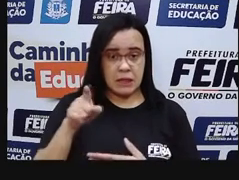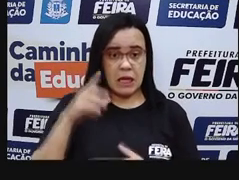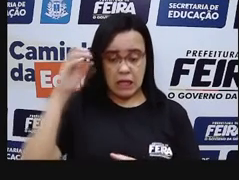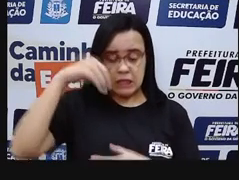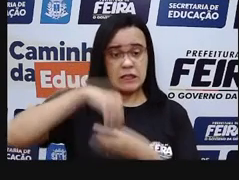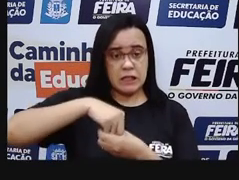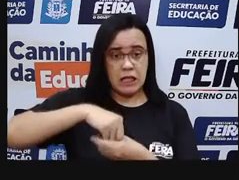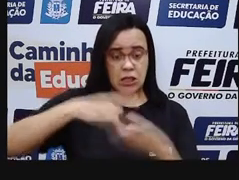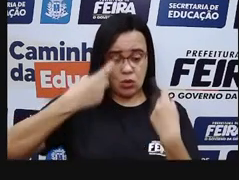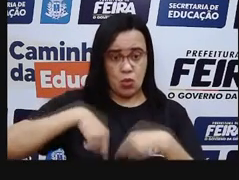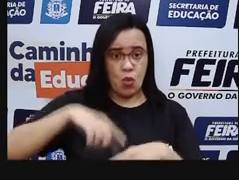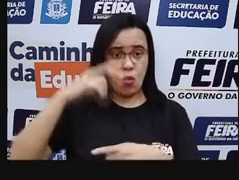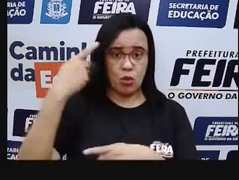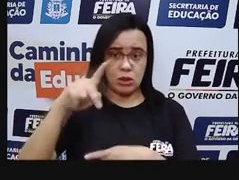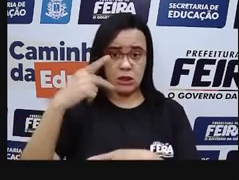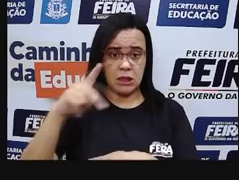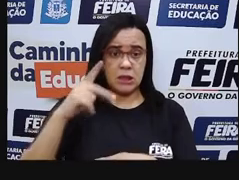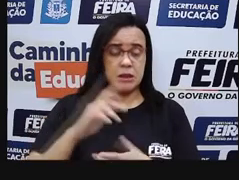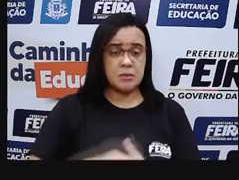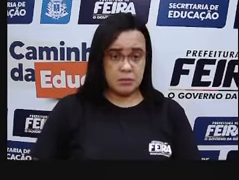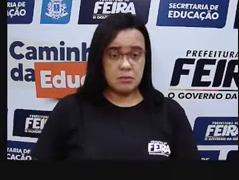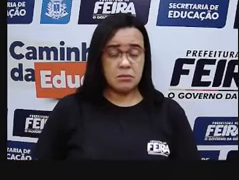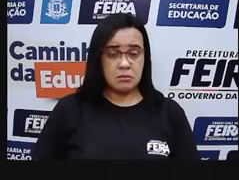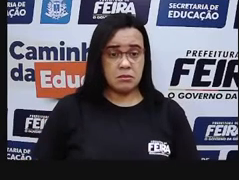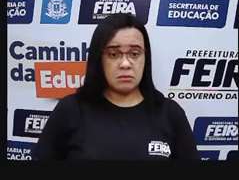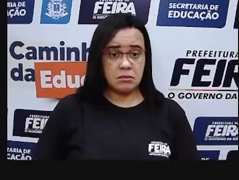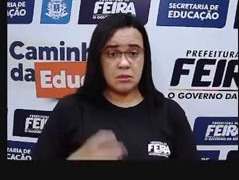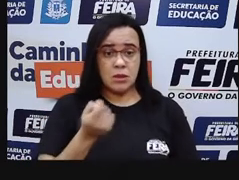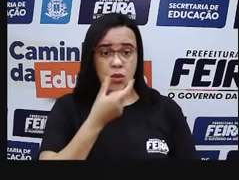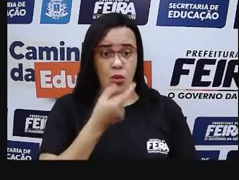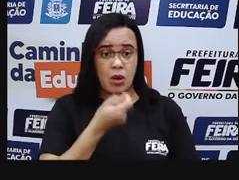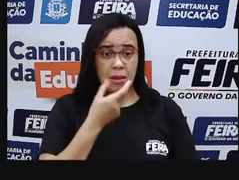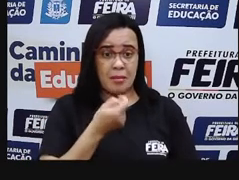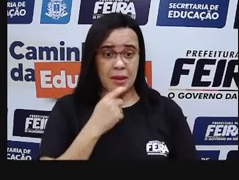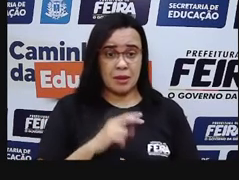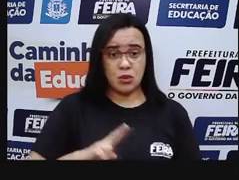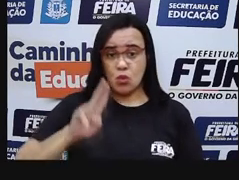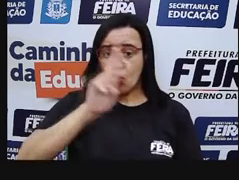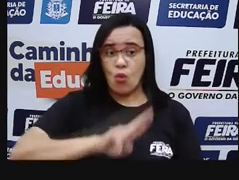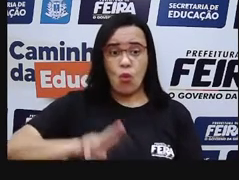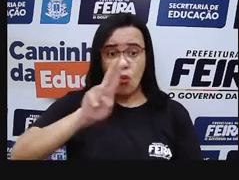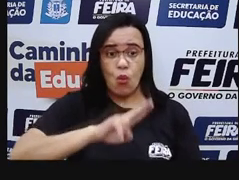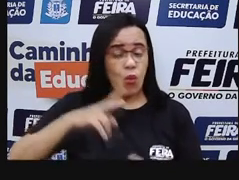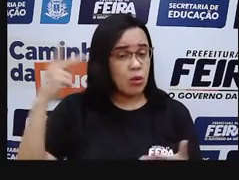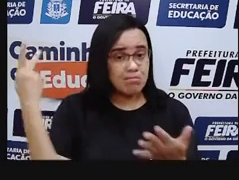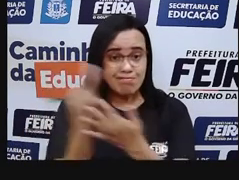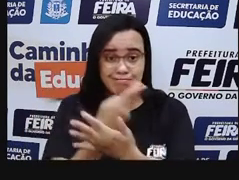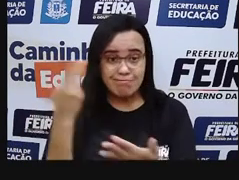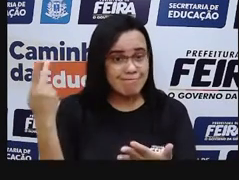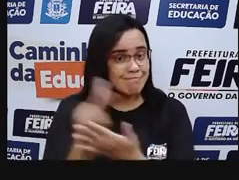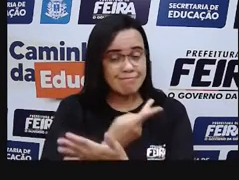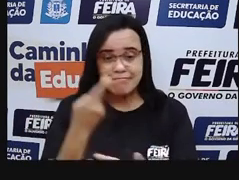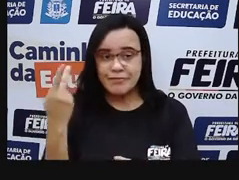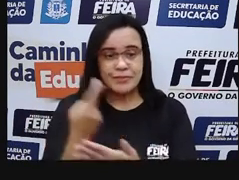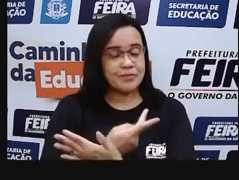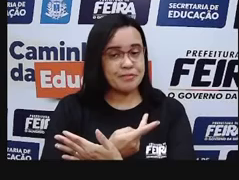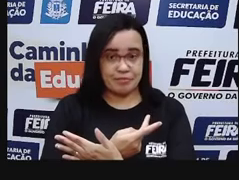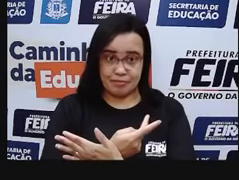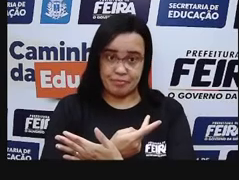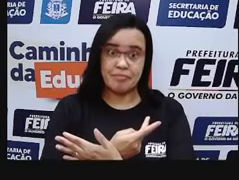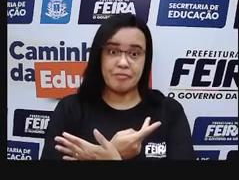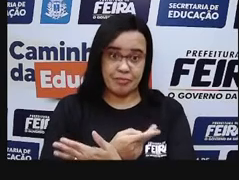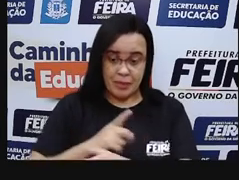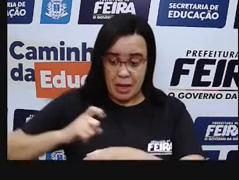inconscientemente ele fez isso qual o antibiótico usado de uma maneira equivocada nada né ele está